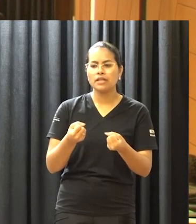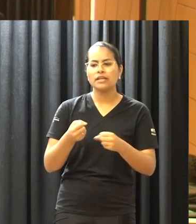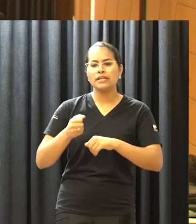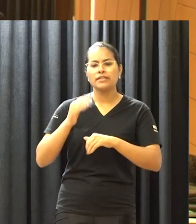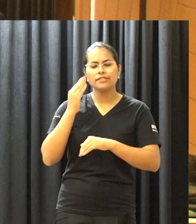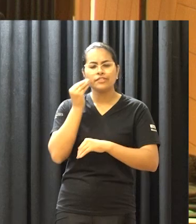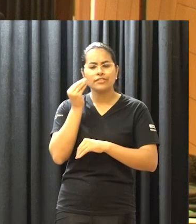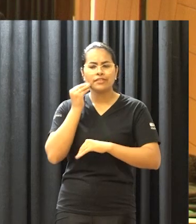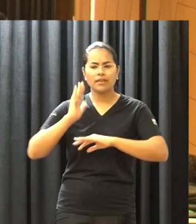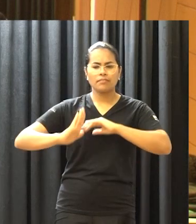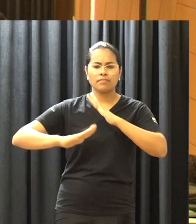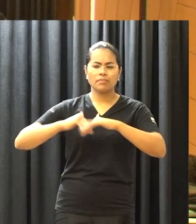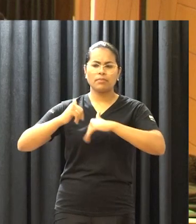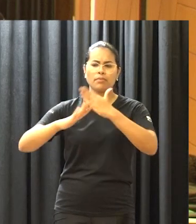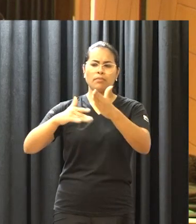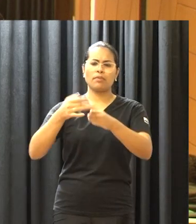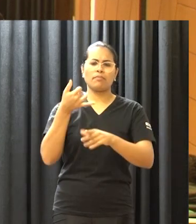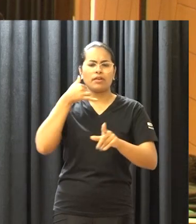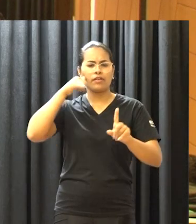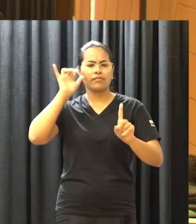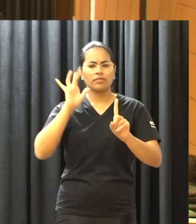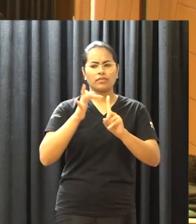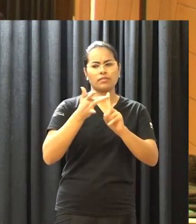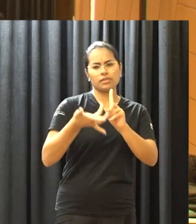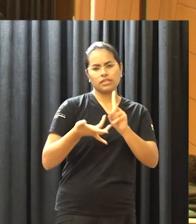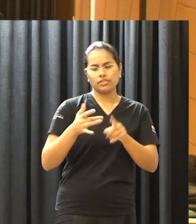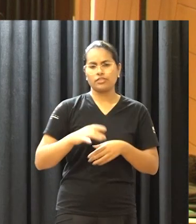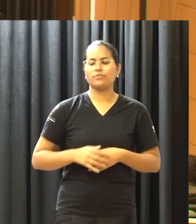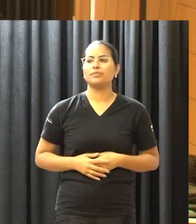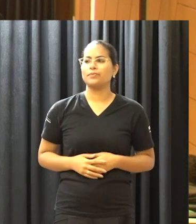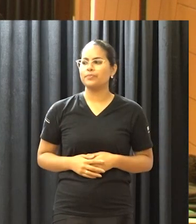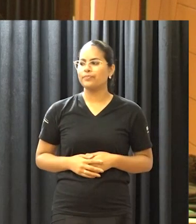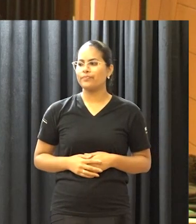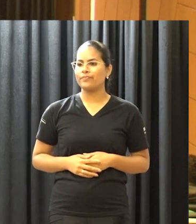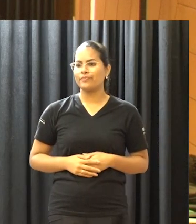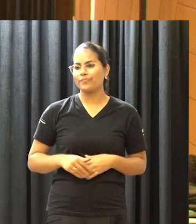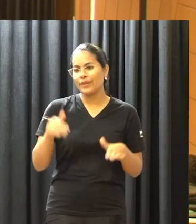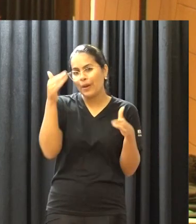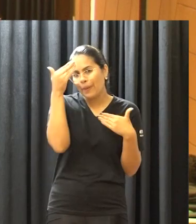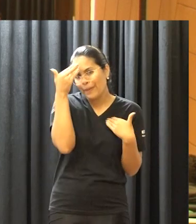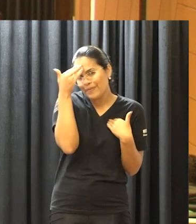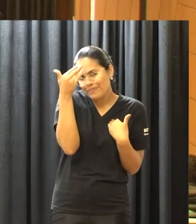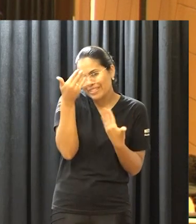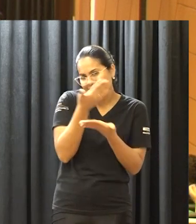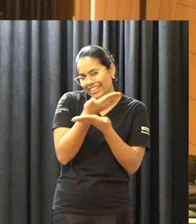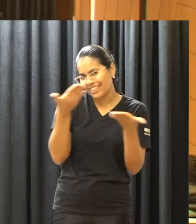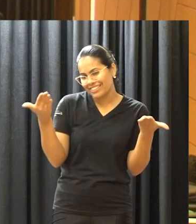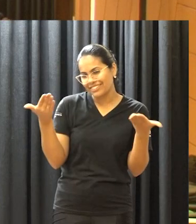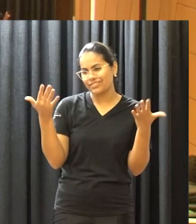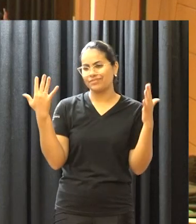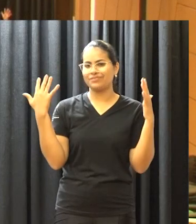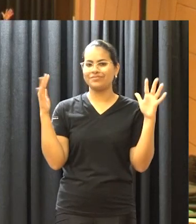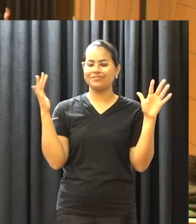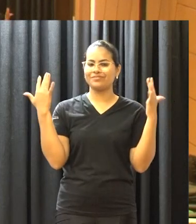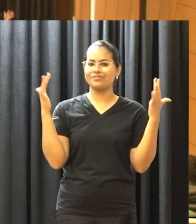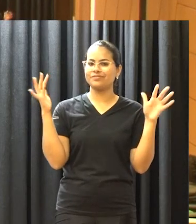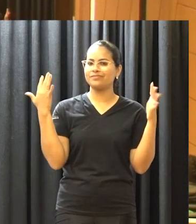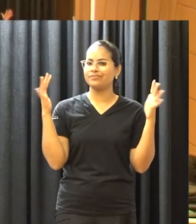uma psicologia anticapacitista. Gente, o que eu tinha para falar é isso. Muito obrigada.